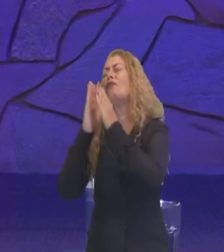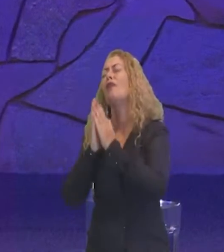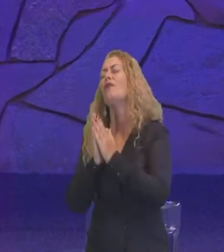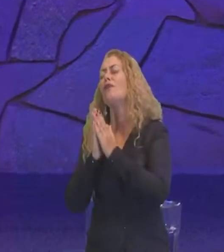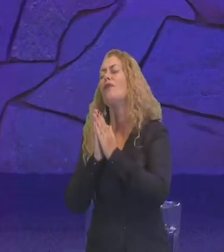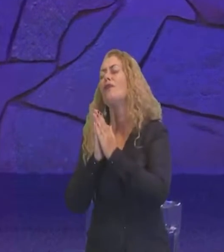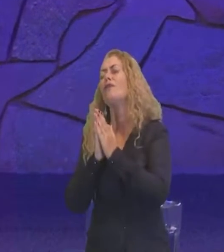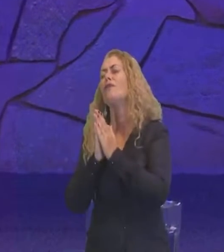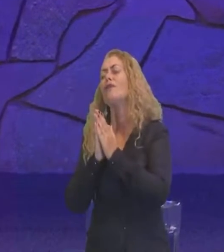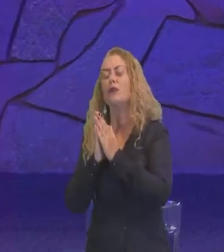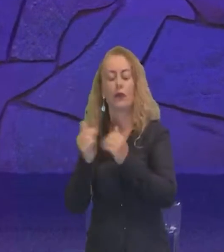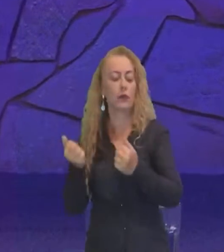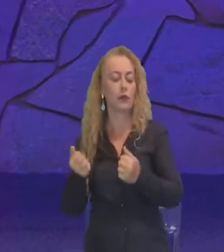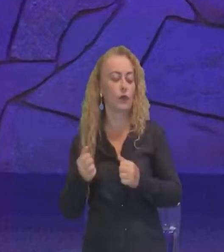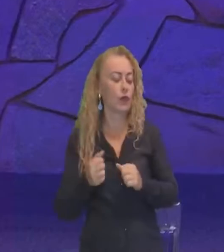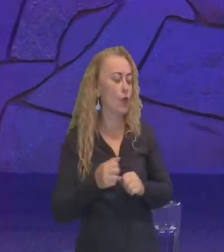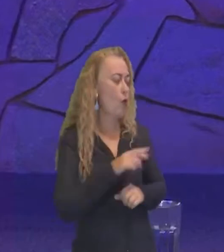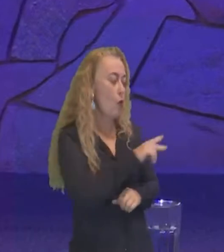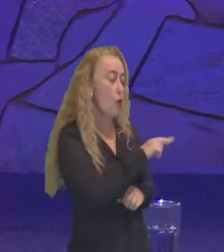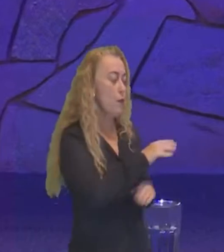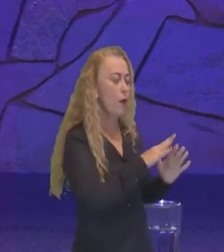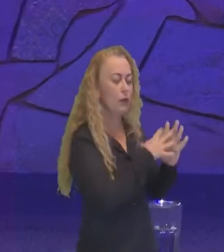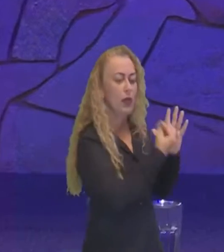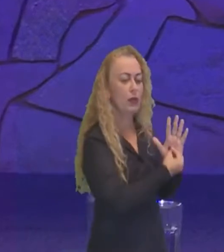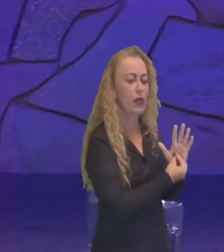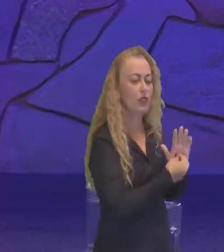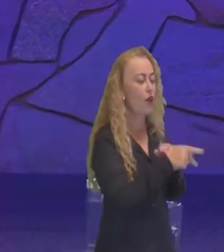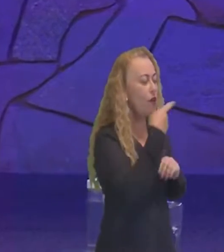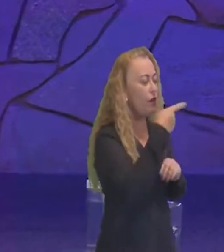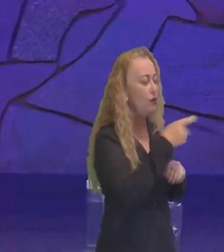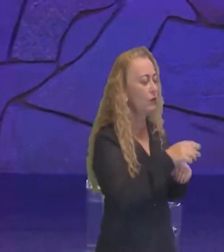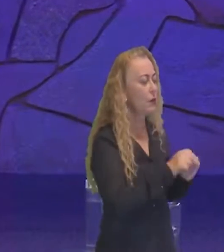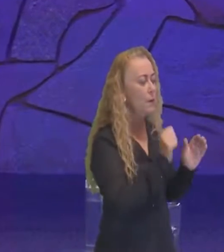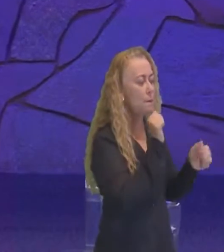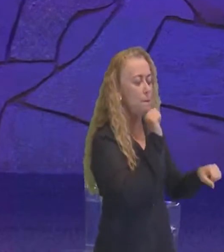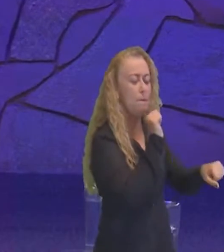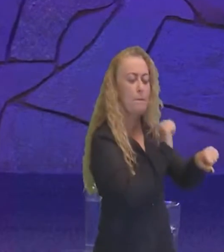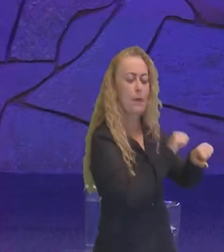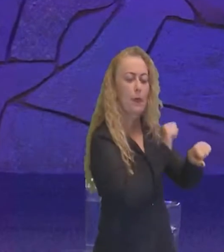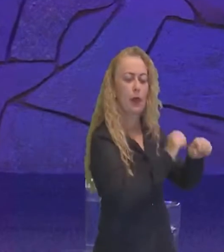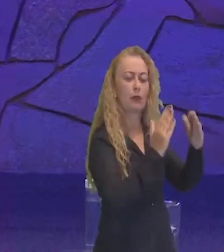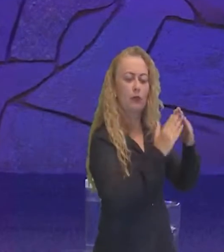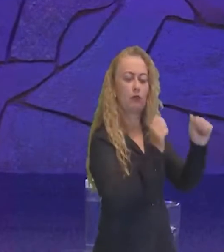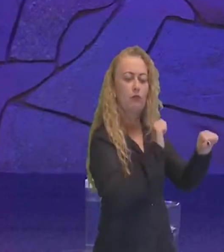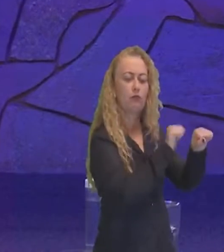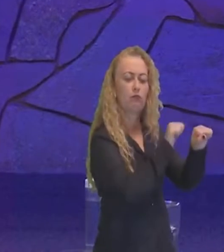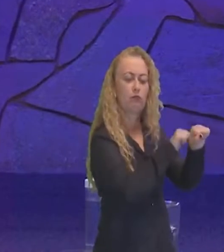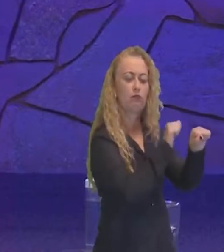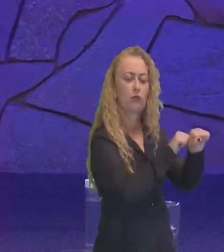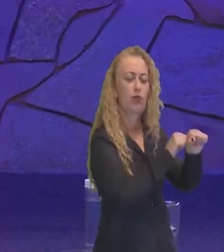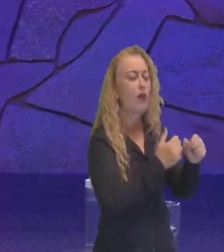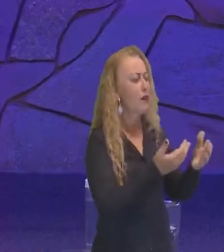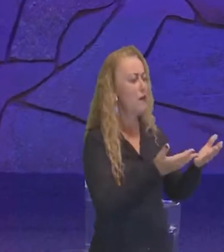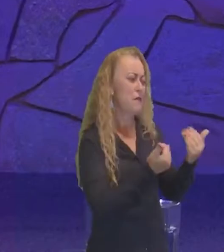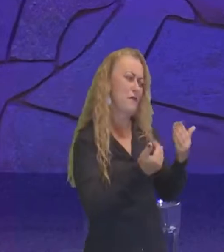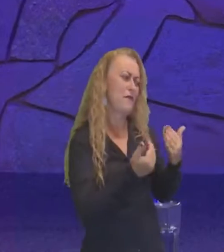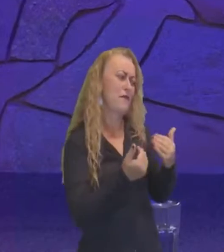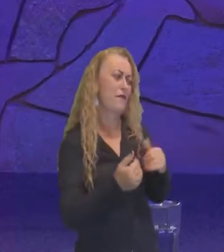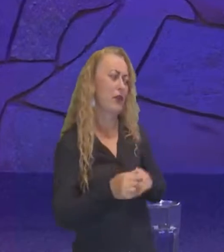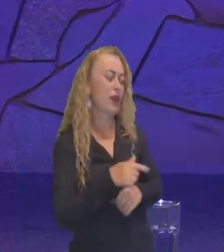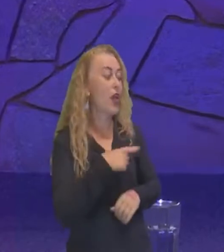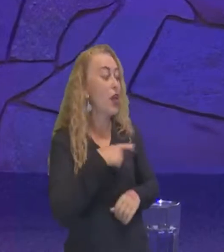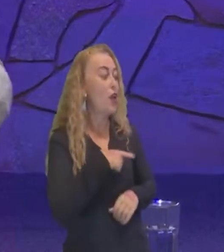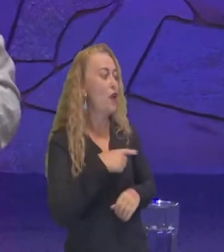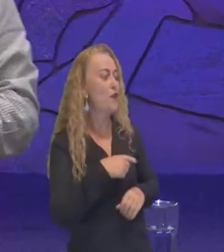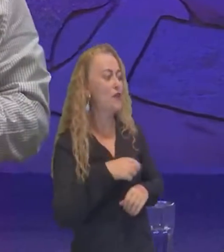olha, sobrou um leite lá das nossas vacas, será que vocês receberiam? E a gente disse: claro, obrigado, meu